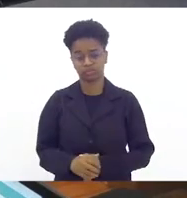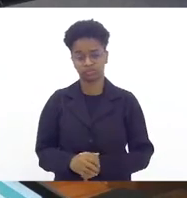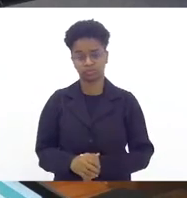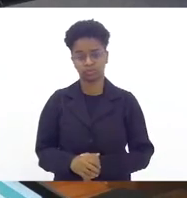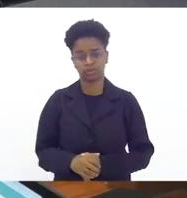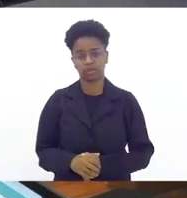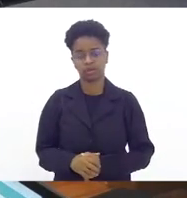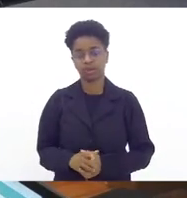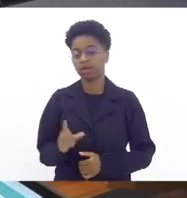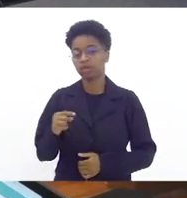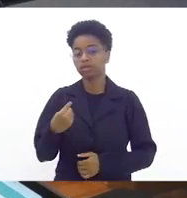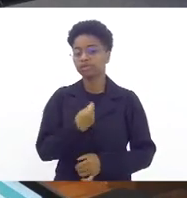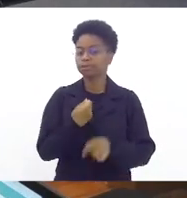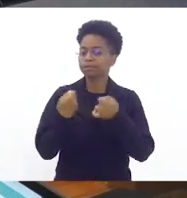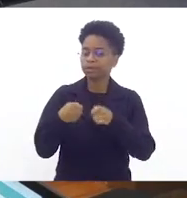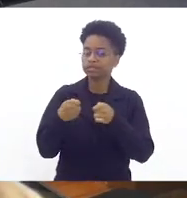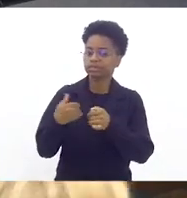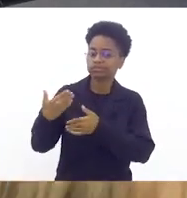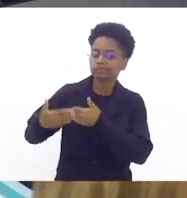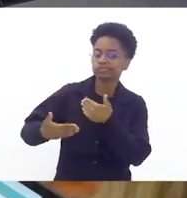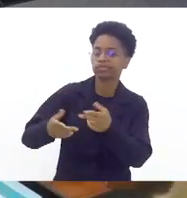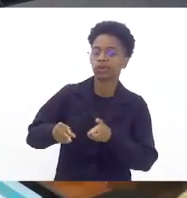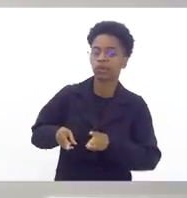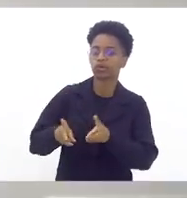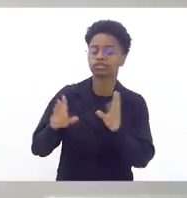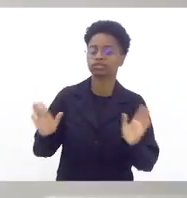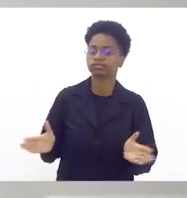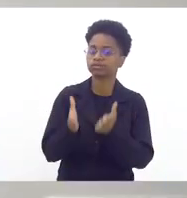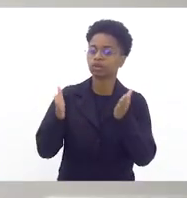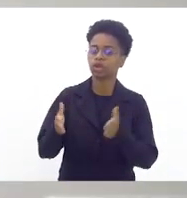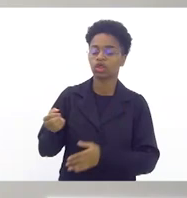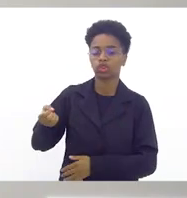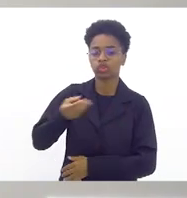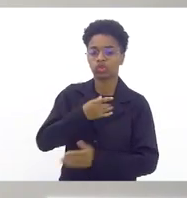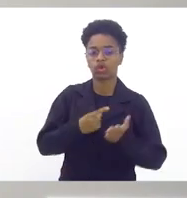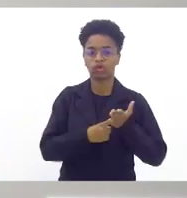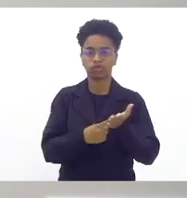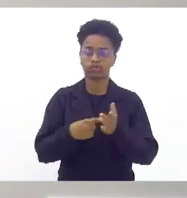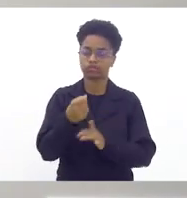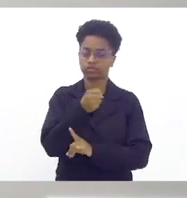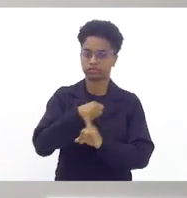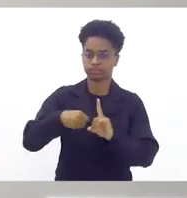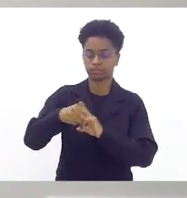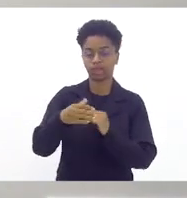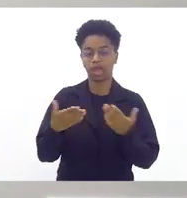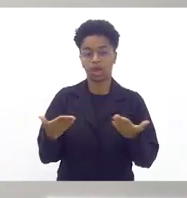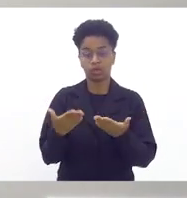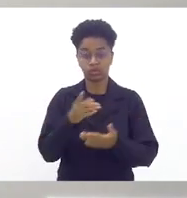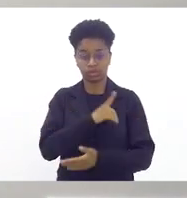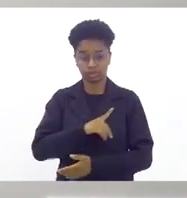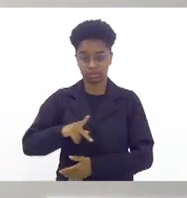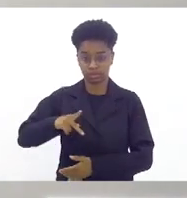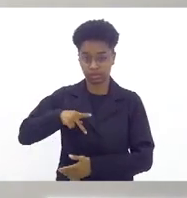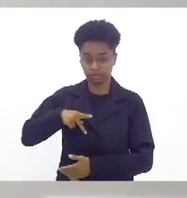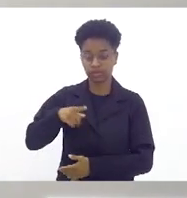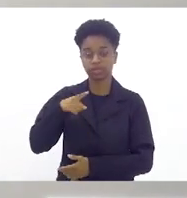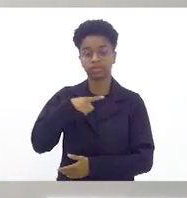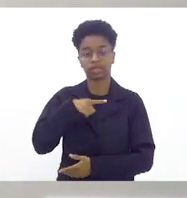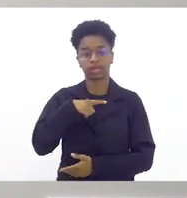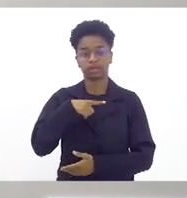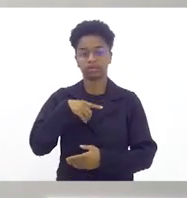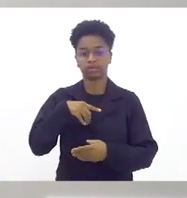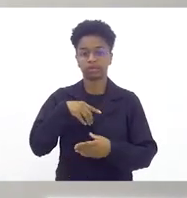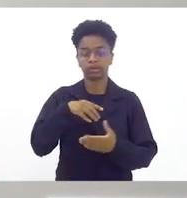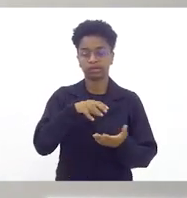gente tem que caminhar para promover esse novo pacto civilizatório. Hoje, a Defensoria Pública interiorizou os núcleos